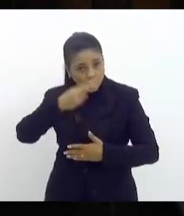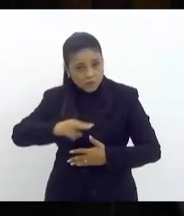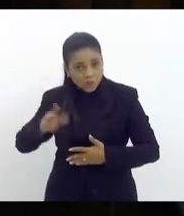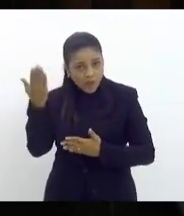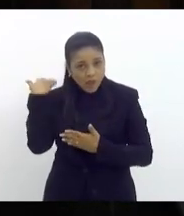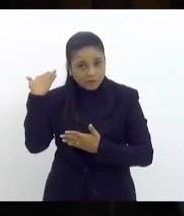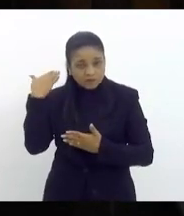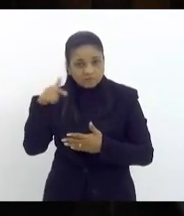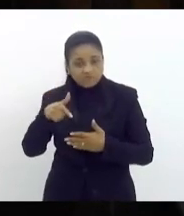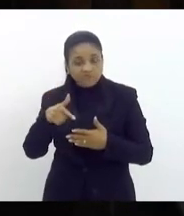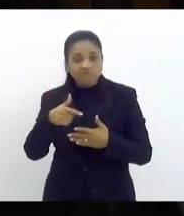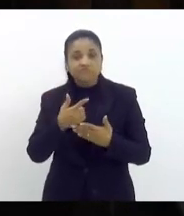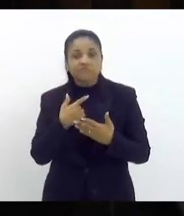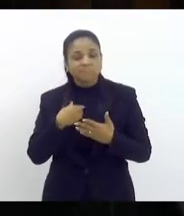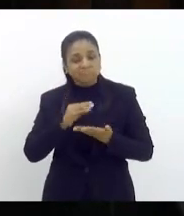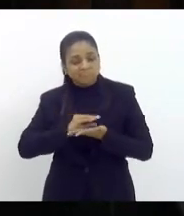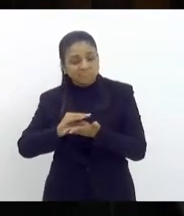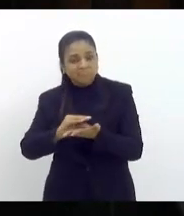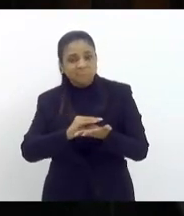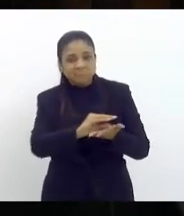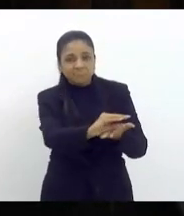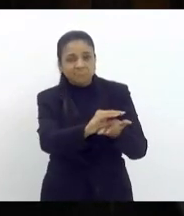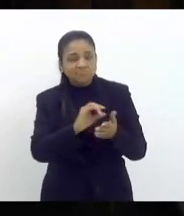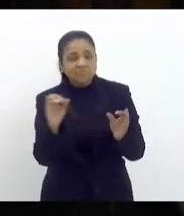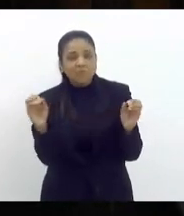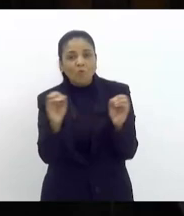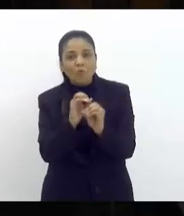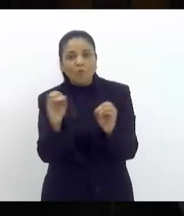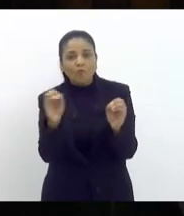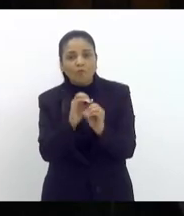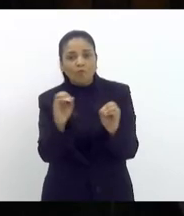não investiu o mínimo constitucional na educação